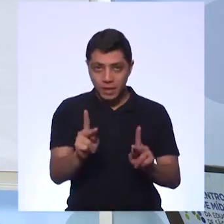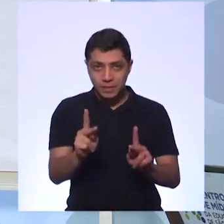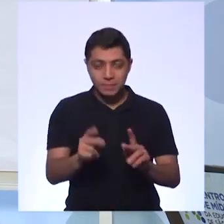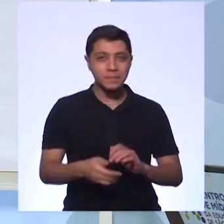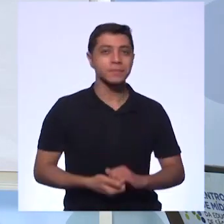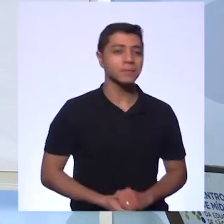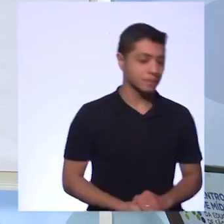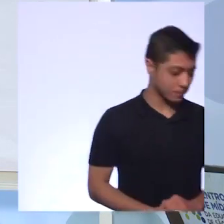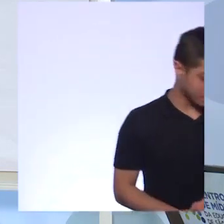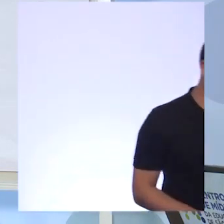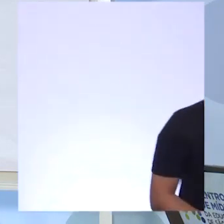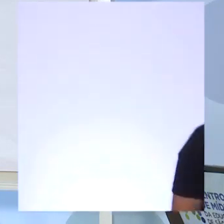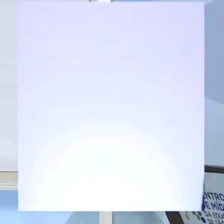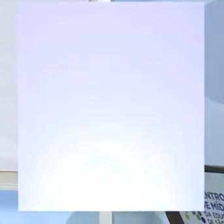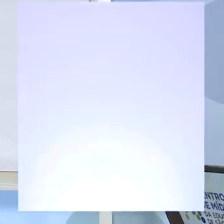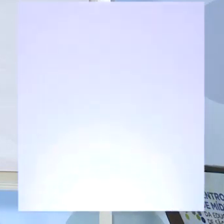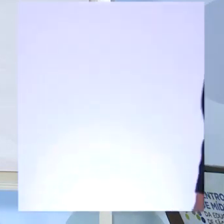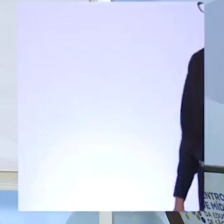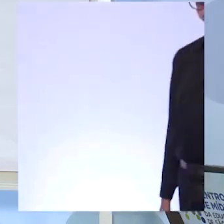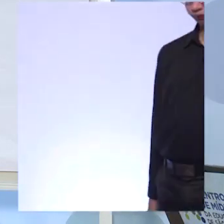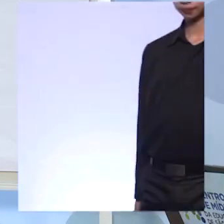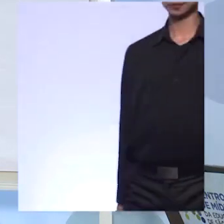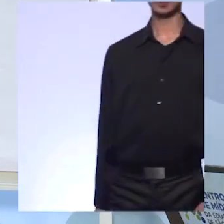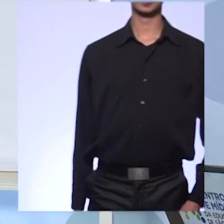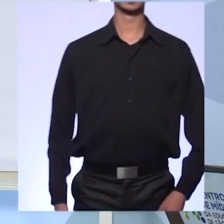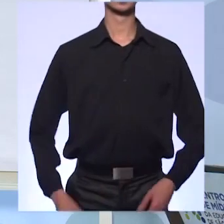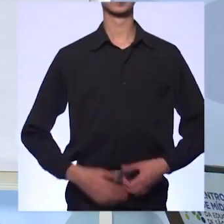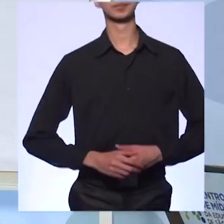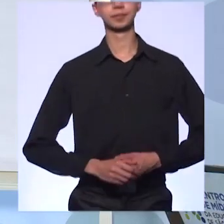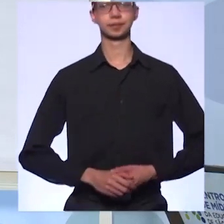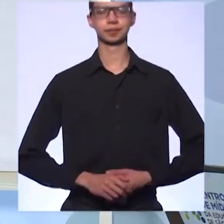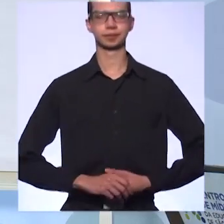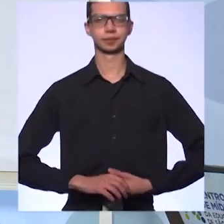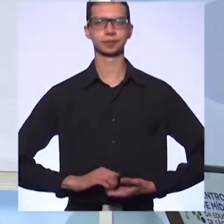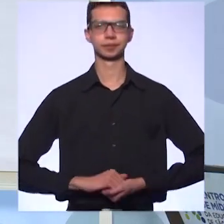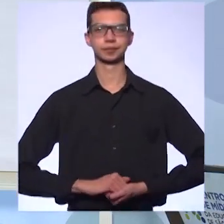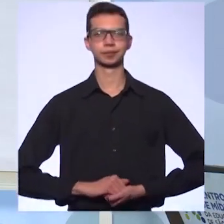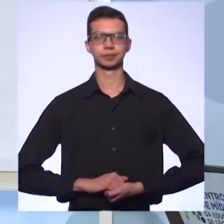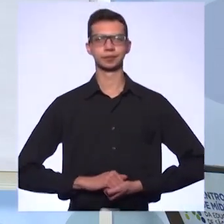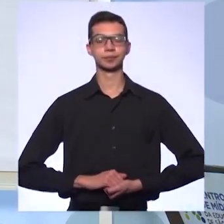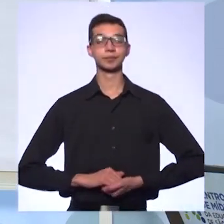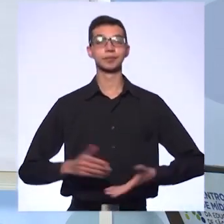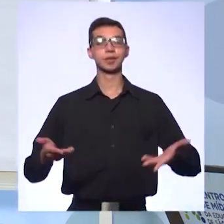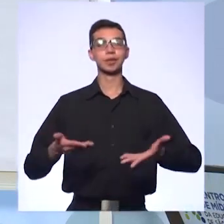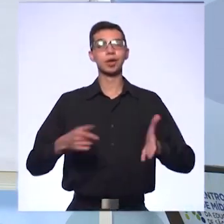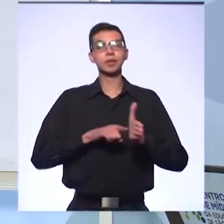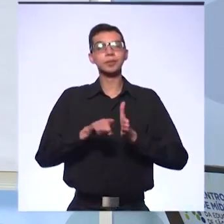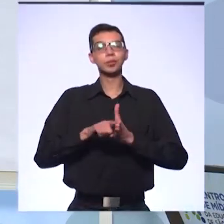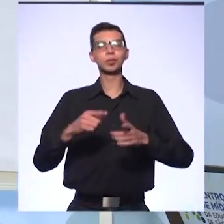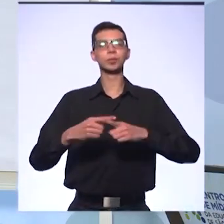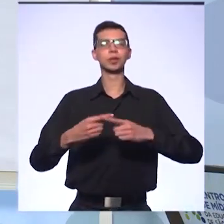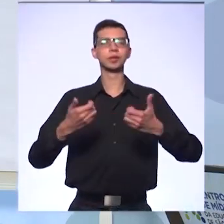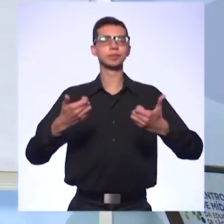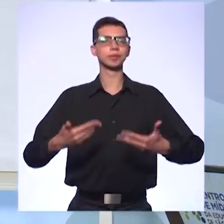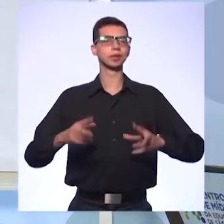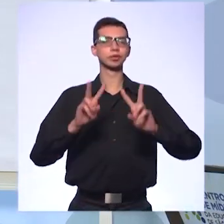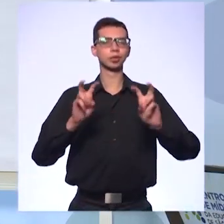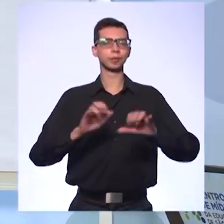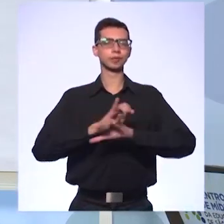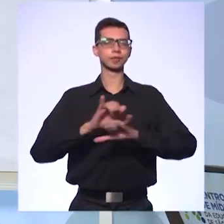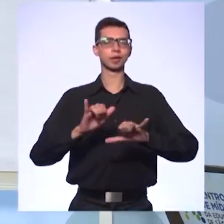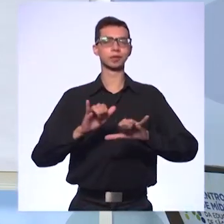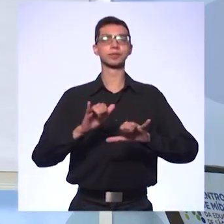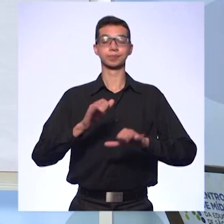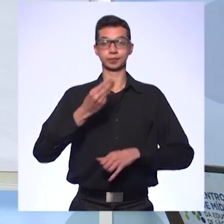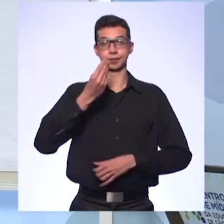aí eu tenho uma pergunta para vocês agora. A gente está falando de experimento. E aí vocês têm essas palavras aqui